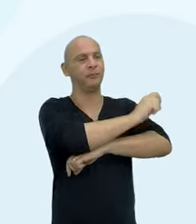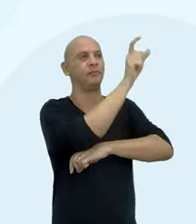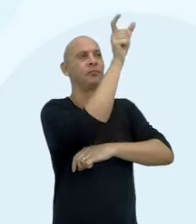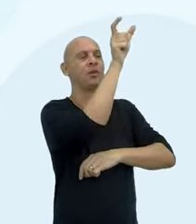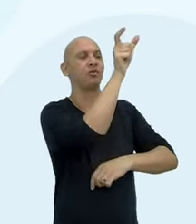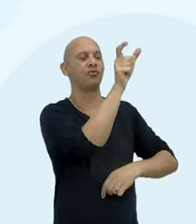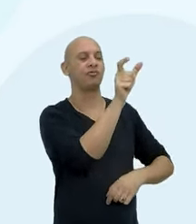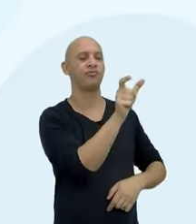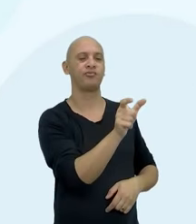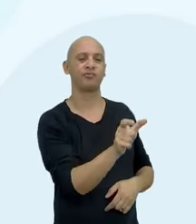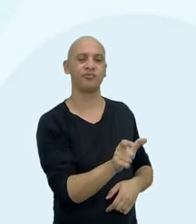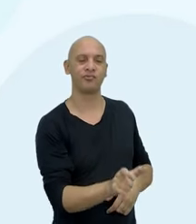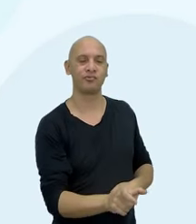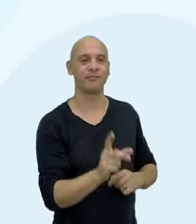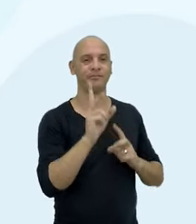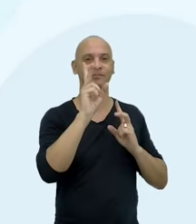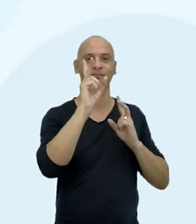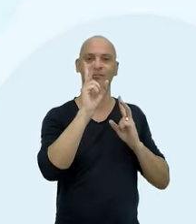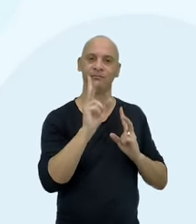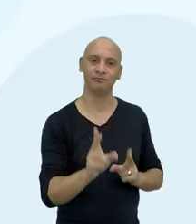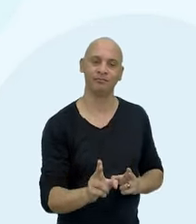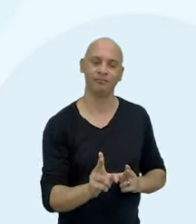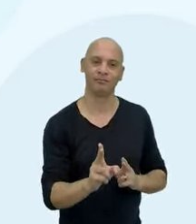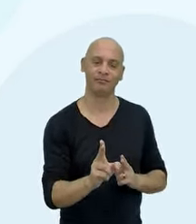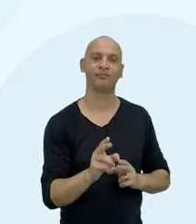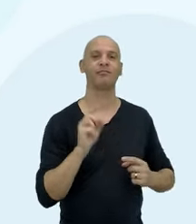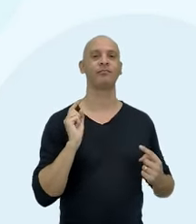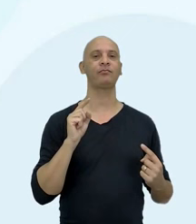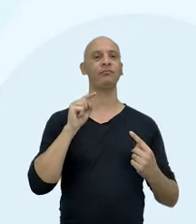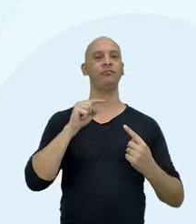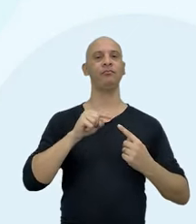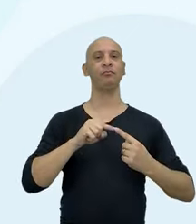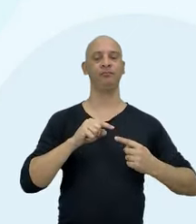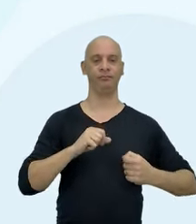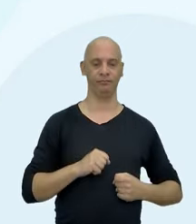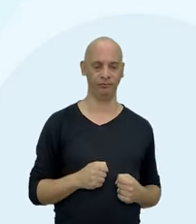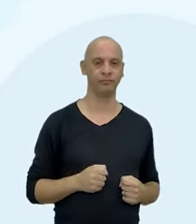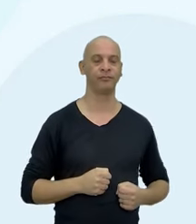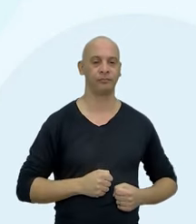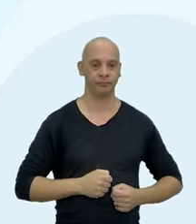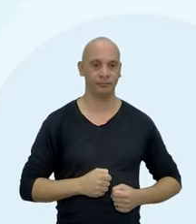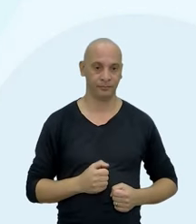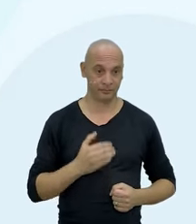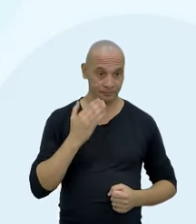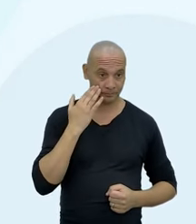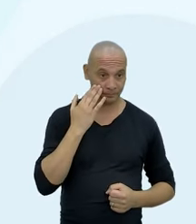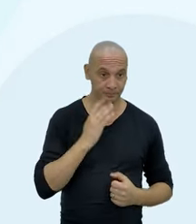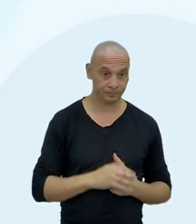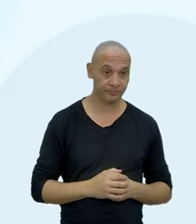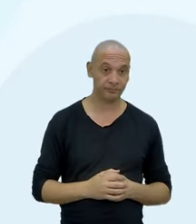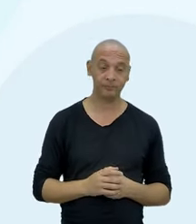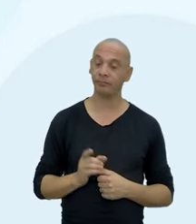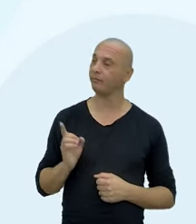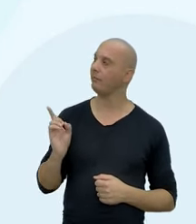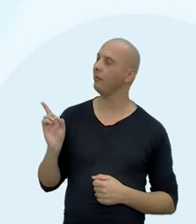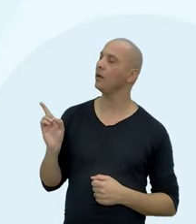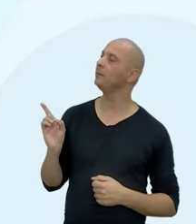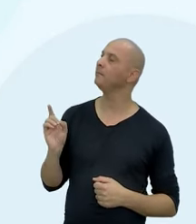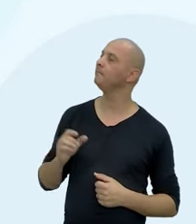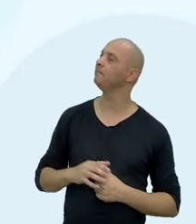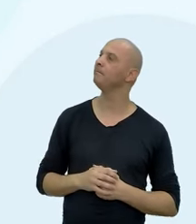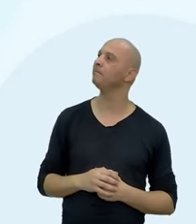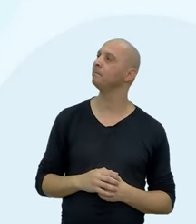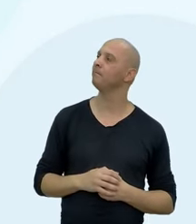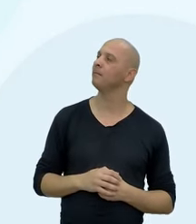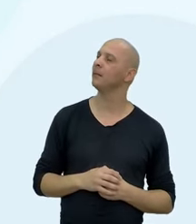é Acaba aparecendo a na simetria de translação é oque é